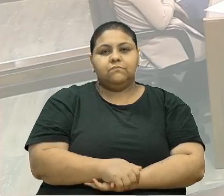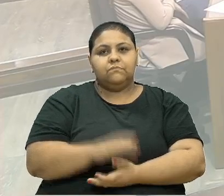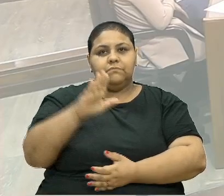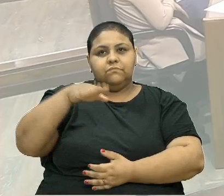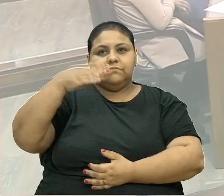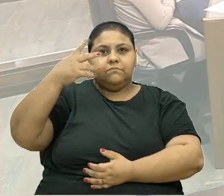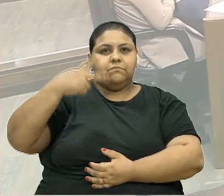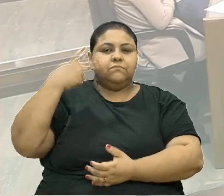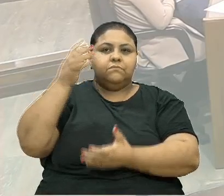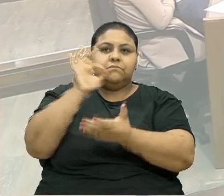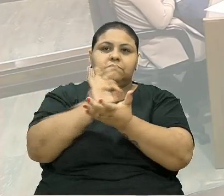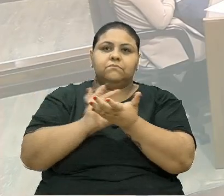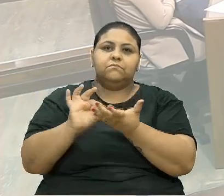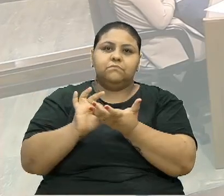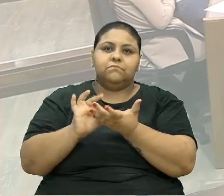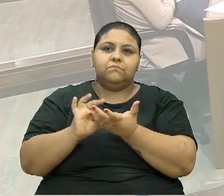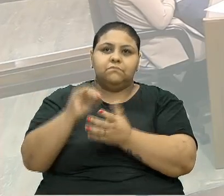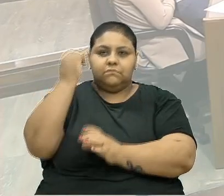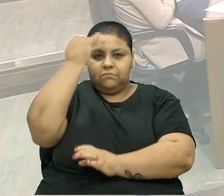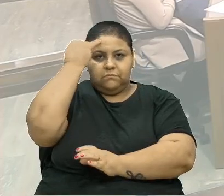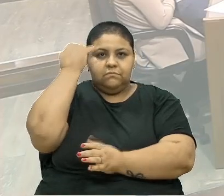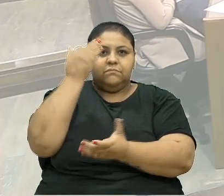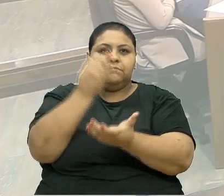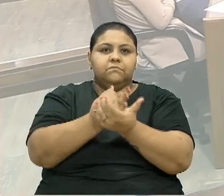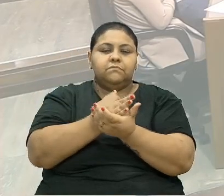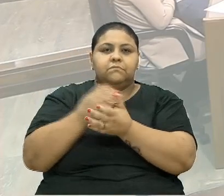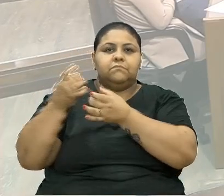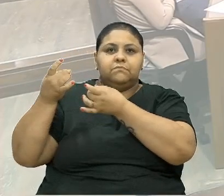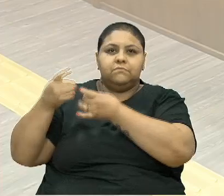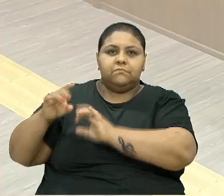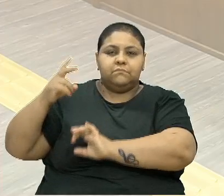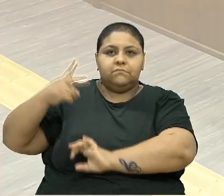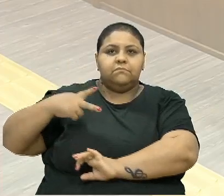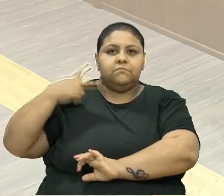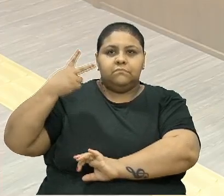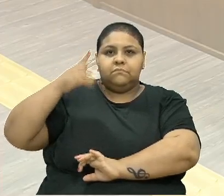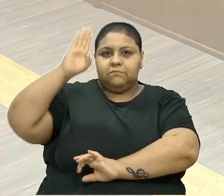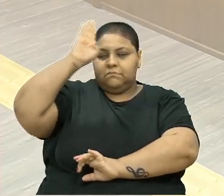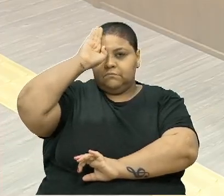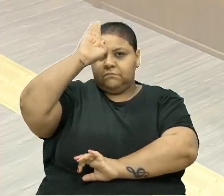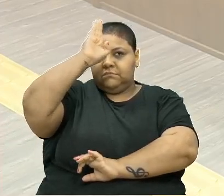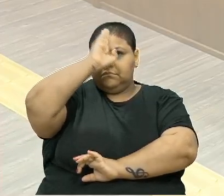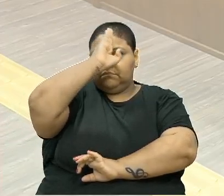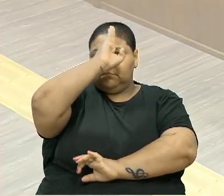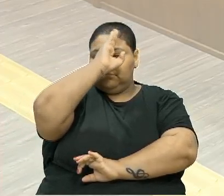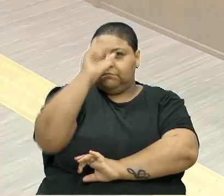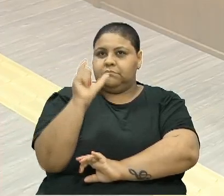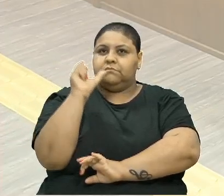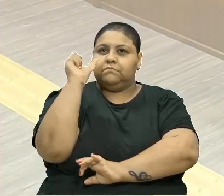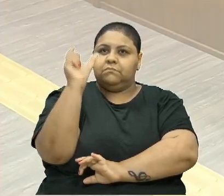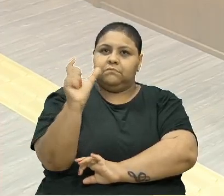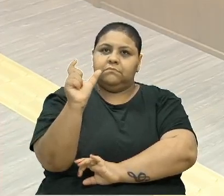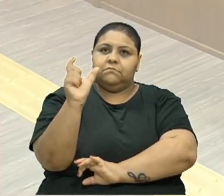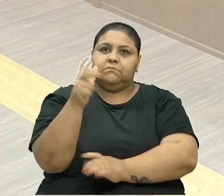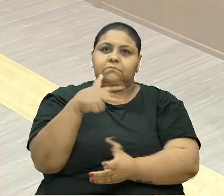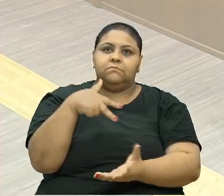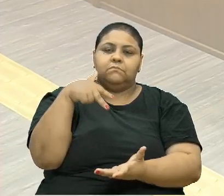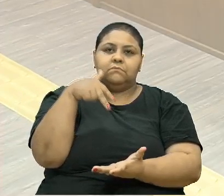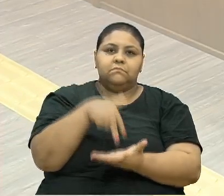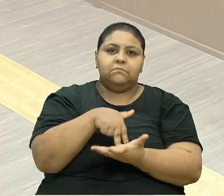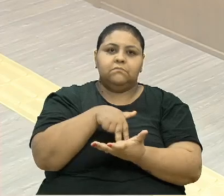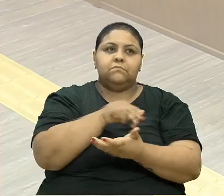Próximo vereador inscrito, vereador Zé D'Ambrós, ausente, prejudicado. Vereador Adriano Bressan, com a palavra na tribuna.